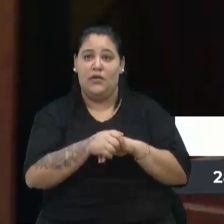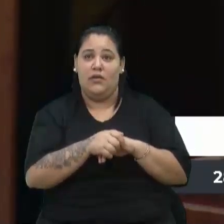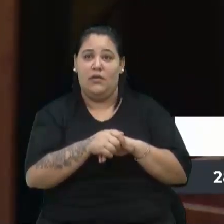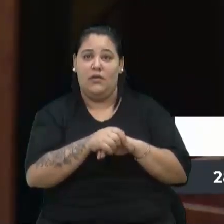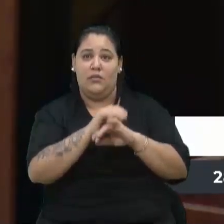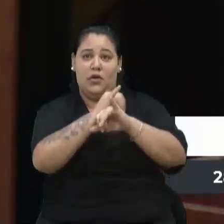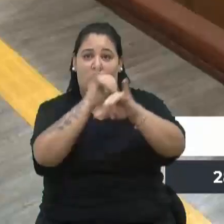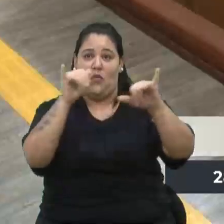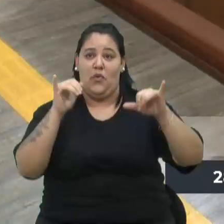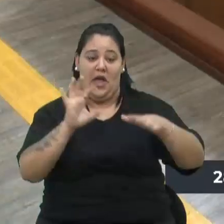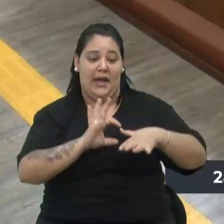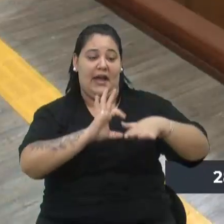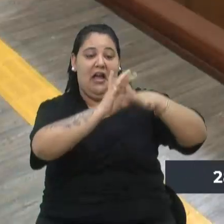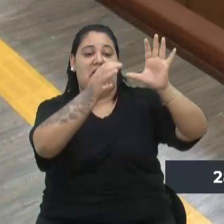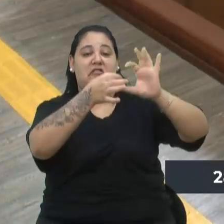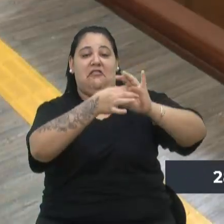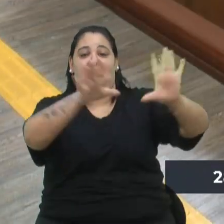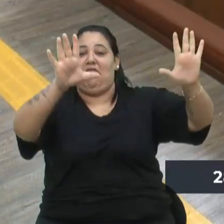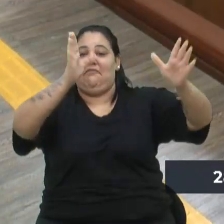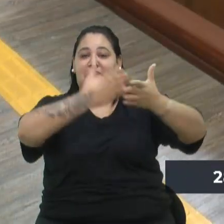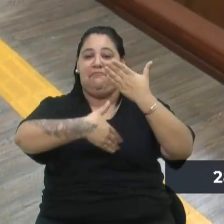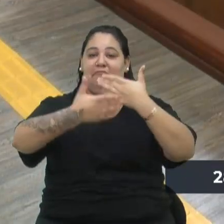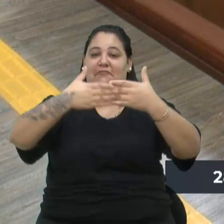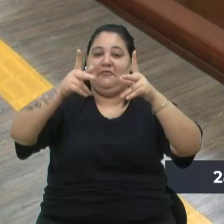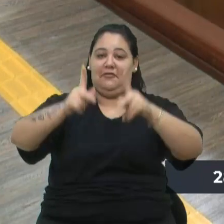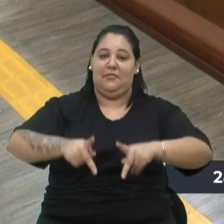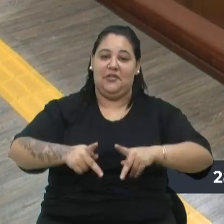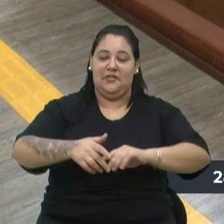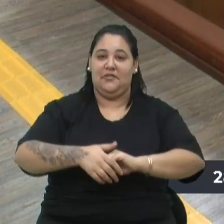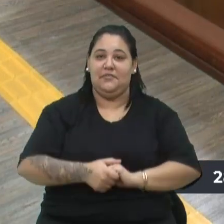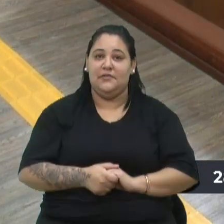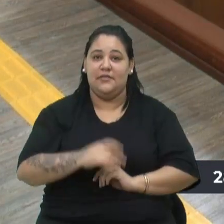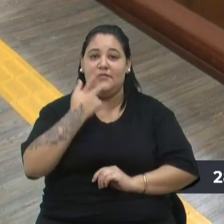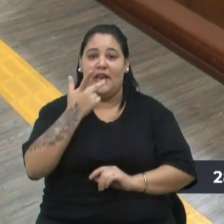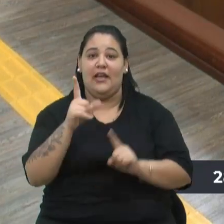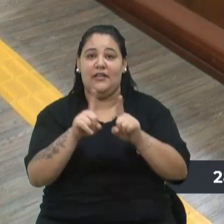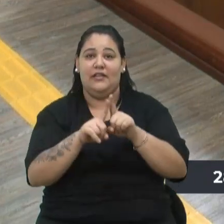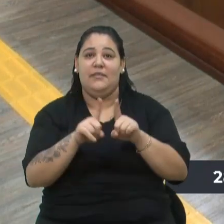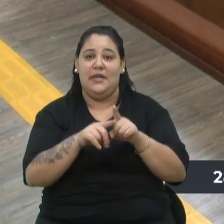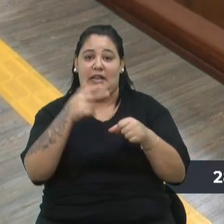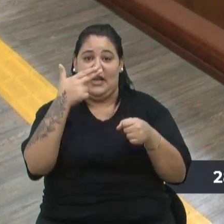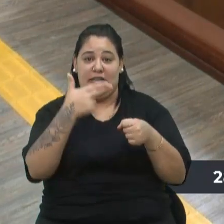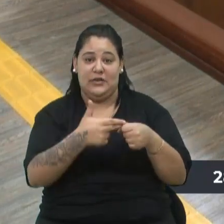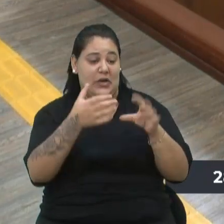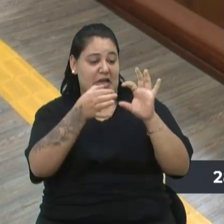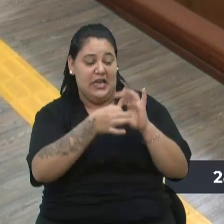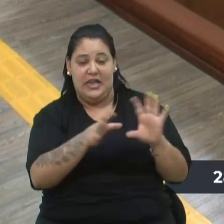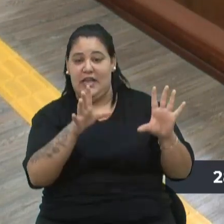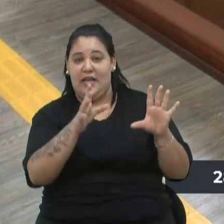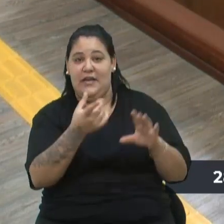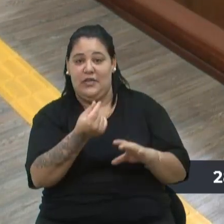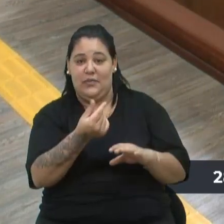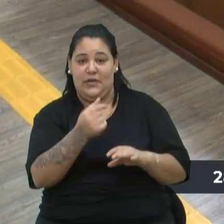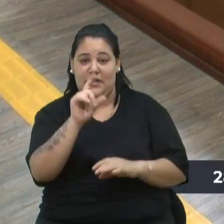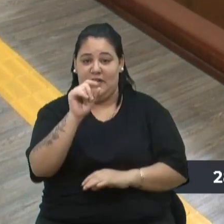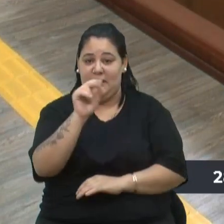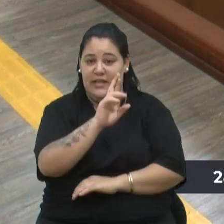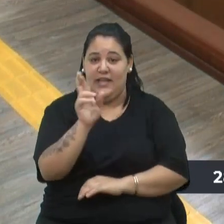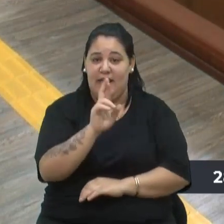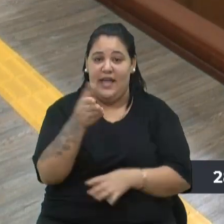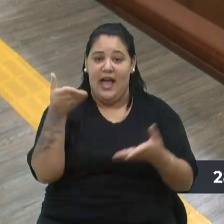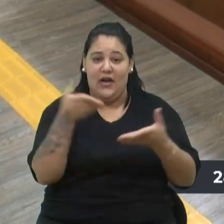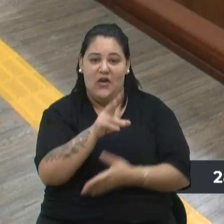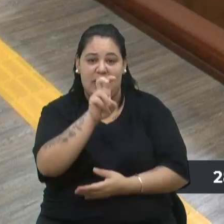era picanha à vontade para todo mundo, né? Que foi falado, inclusive, também da gasolina, do preço, que chegou a R$10 e que agora